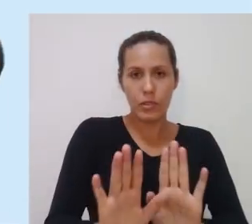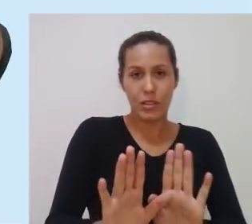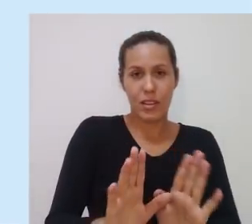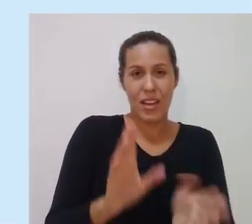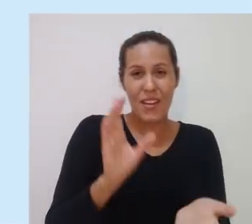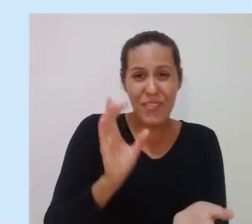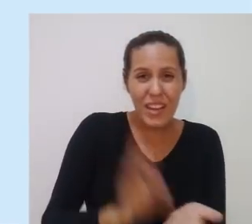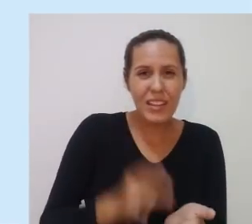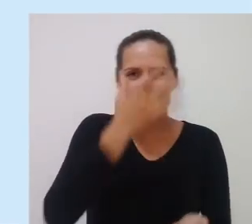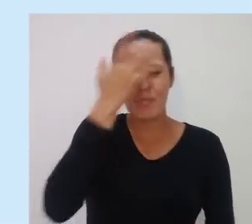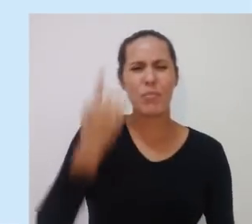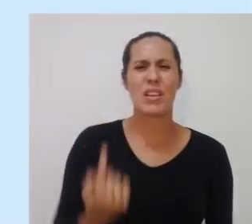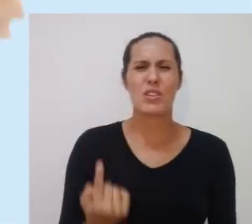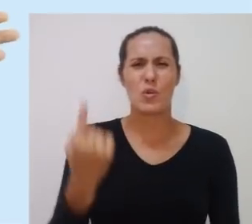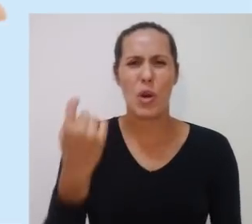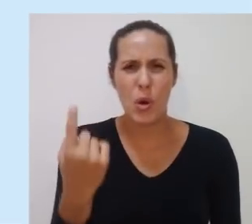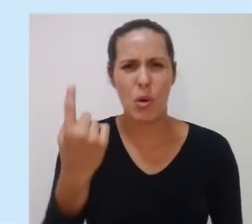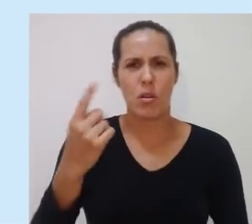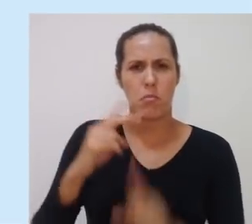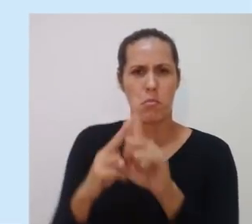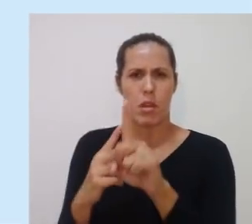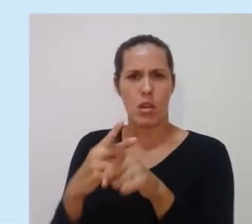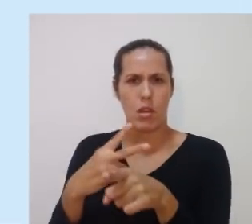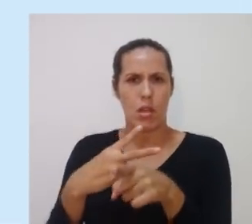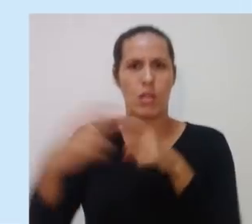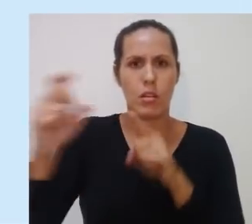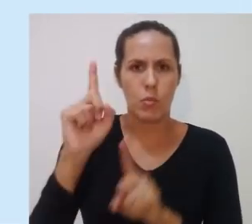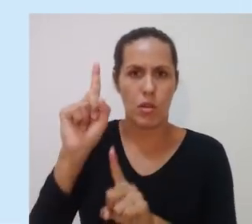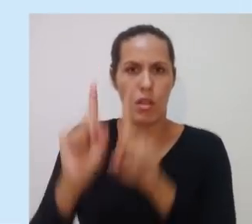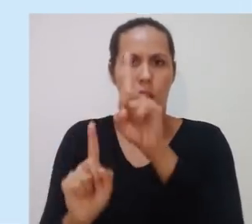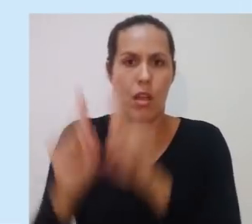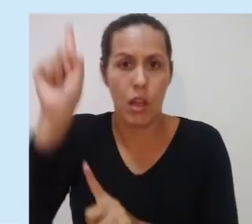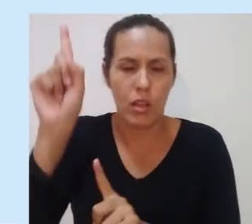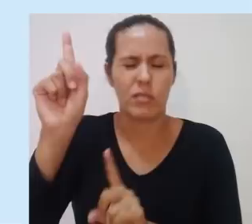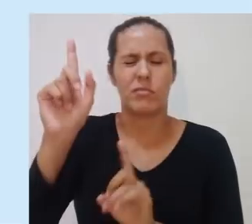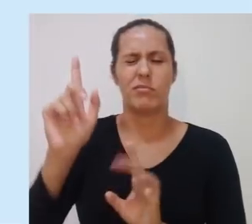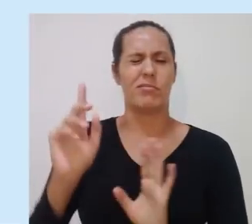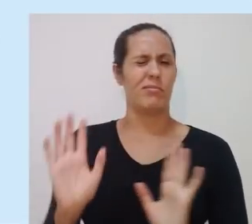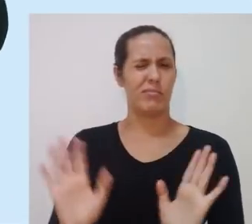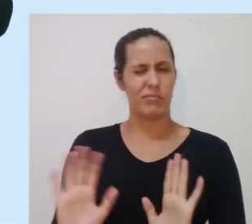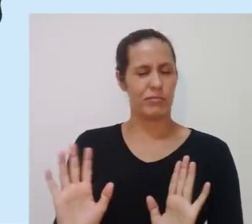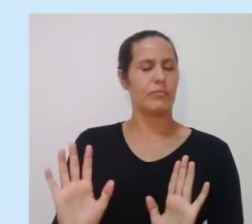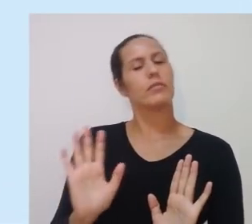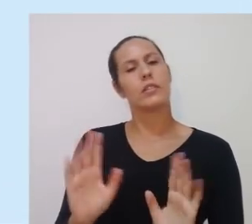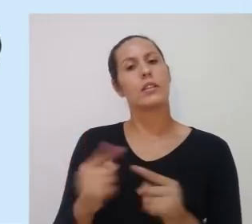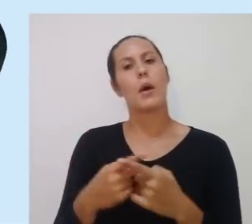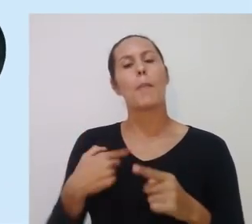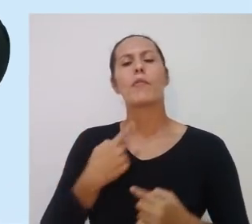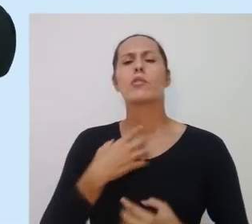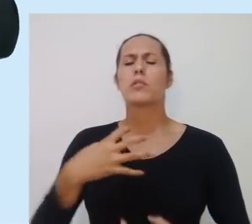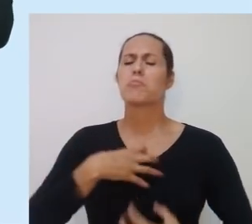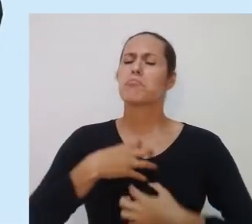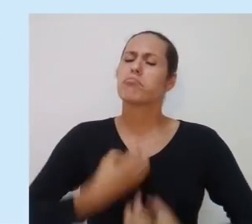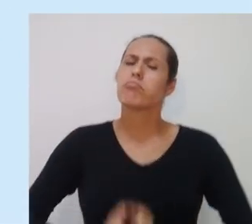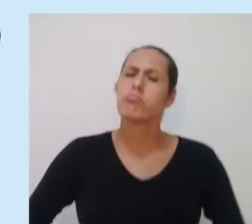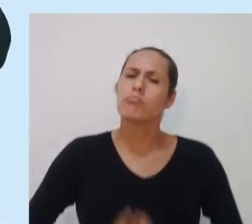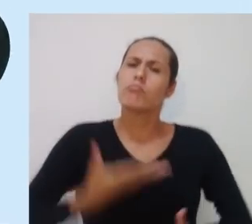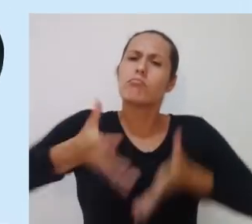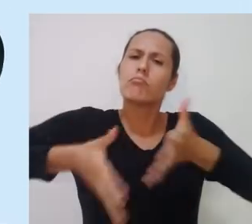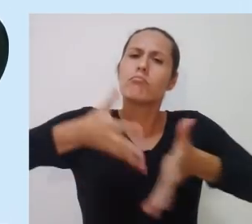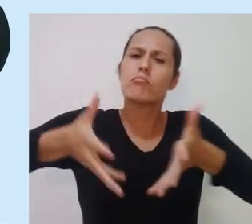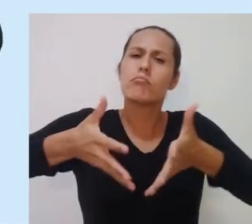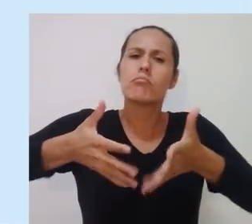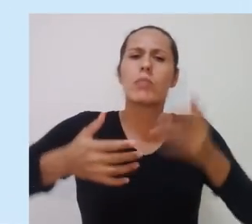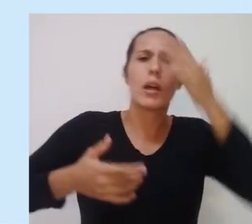vão saber, não que necessariamente tem que ter um ganhador, tá? Mas é como se fosse colocando